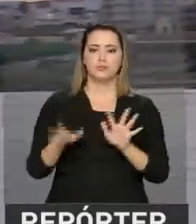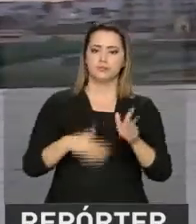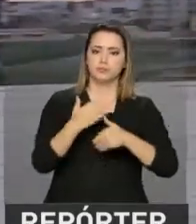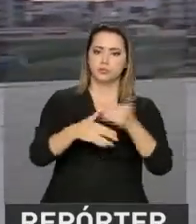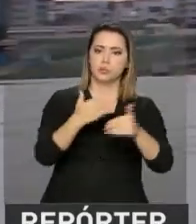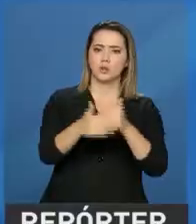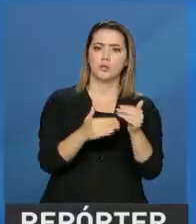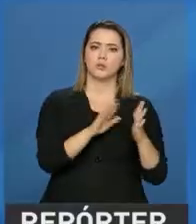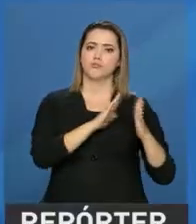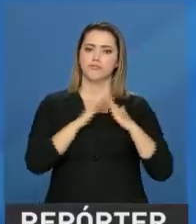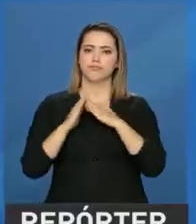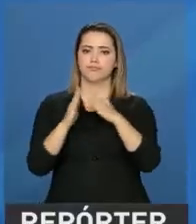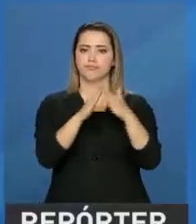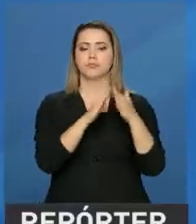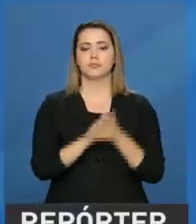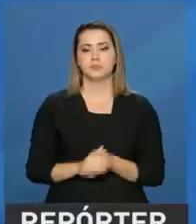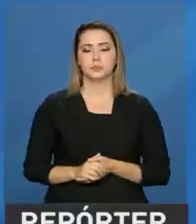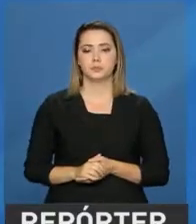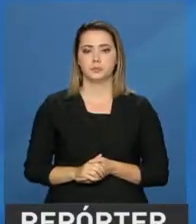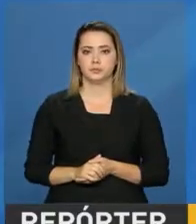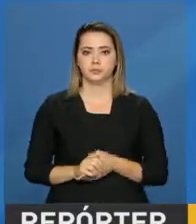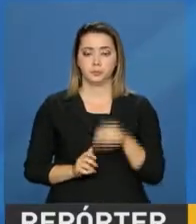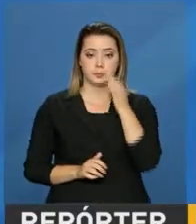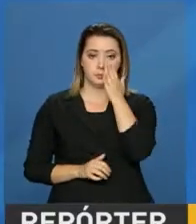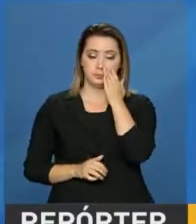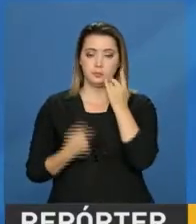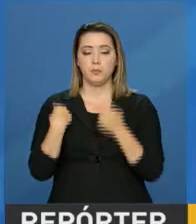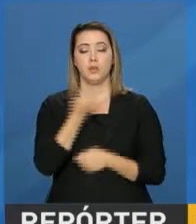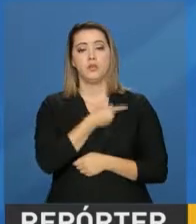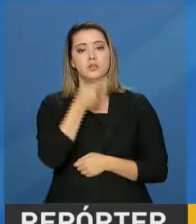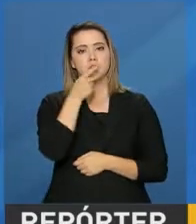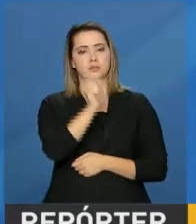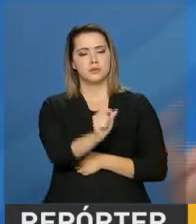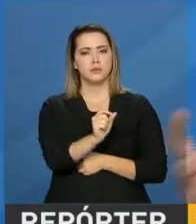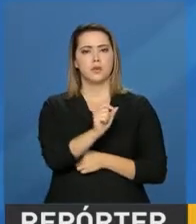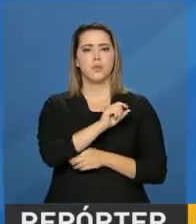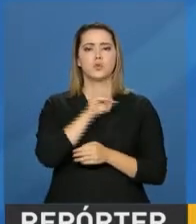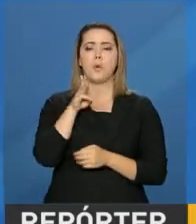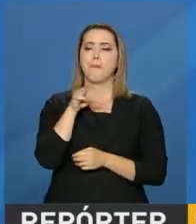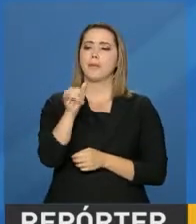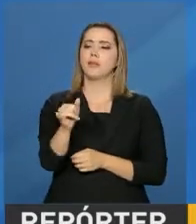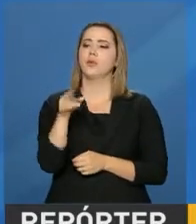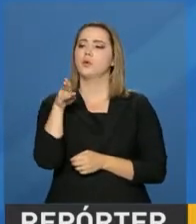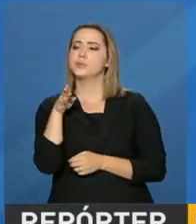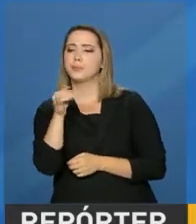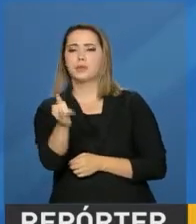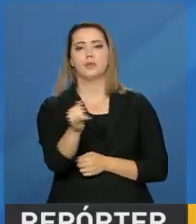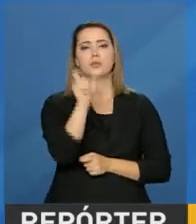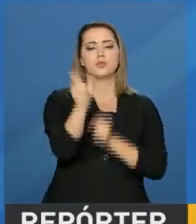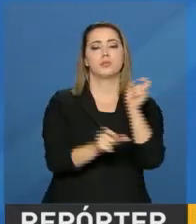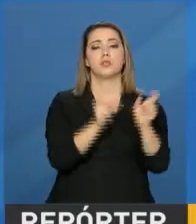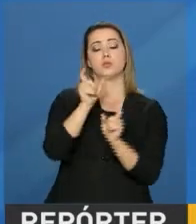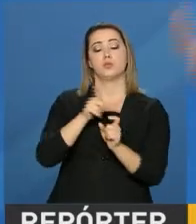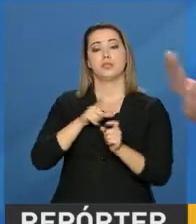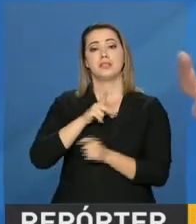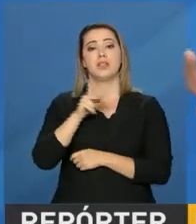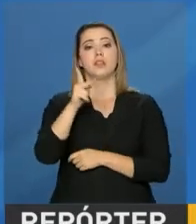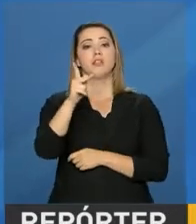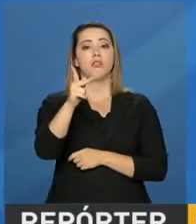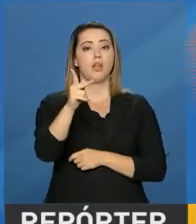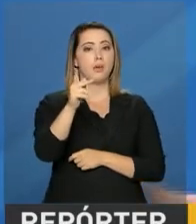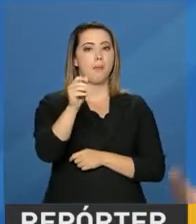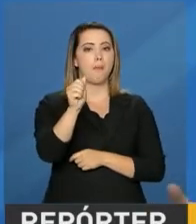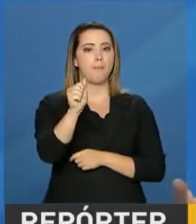imobiliário nós estamos falando de bilhões e bilhões de arquivos que existem como pós e que agora podem